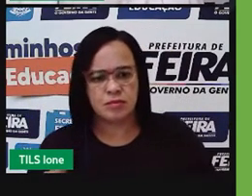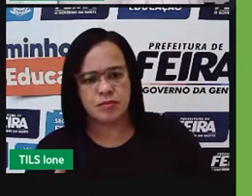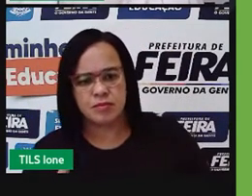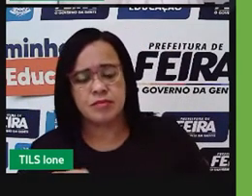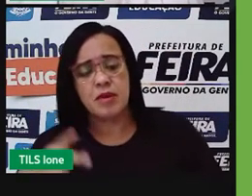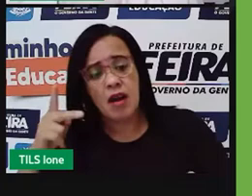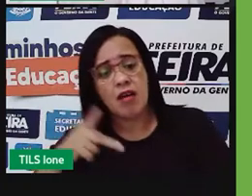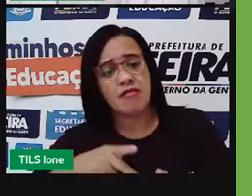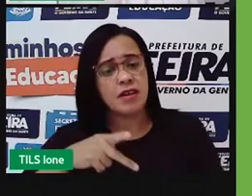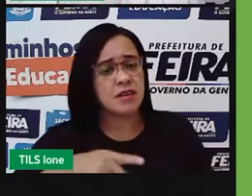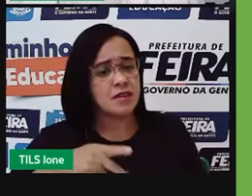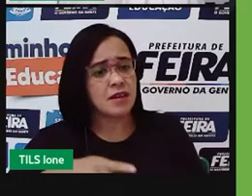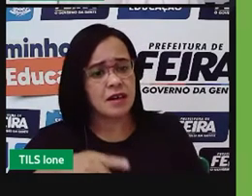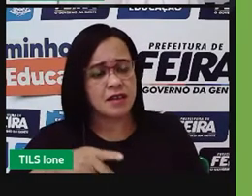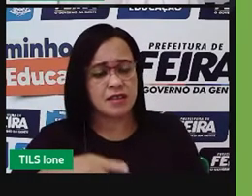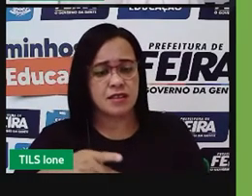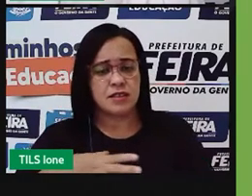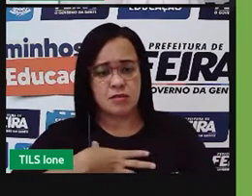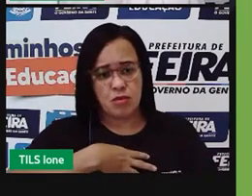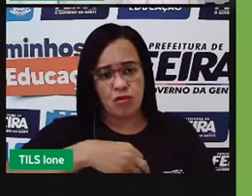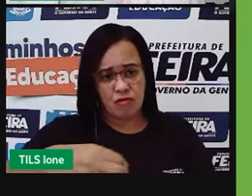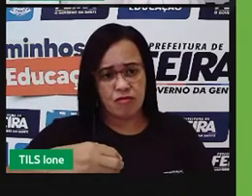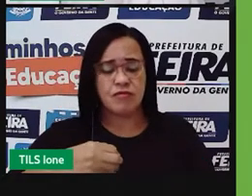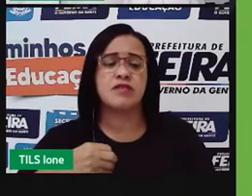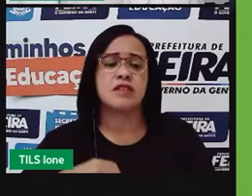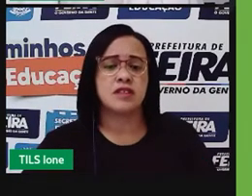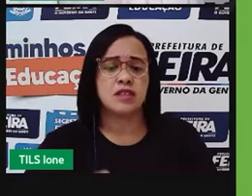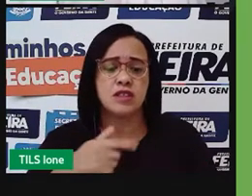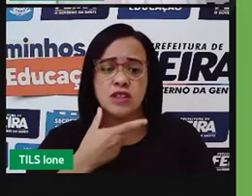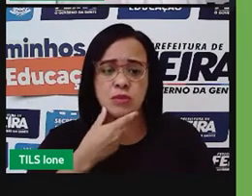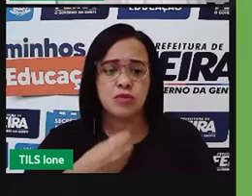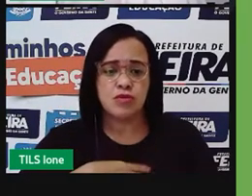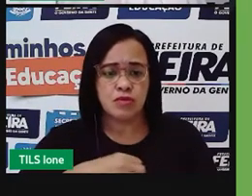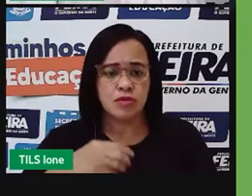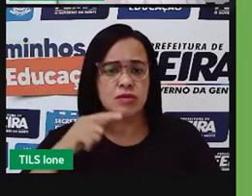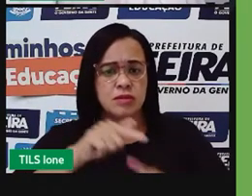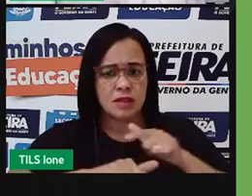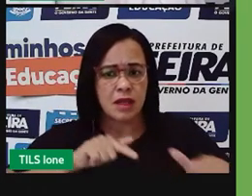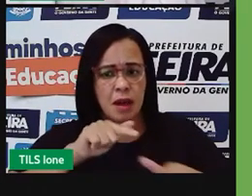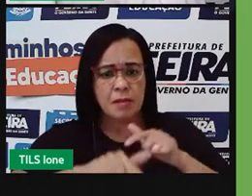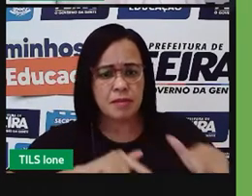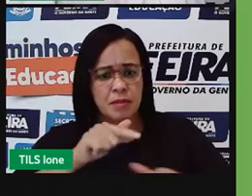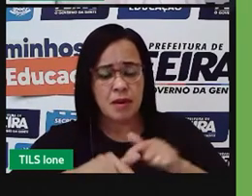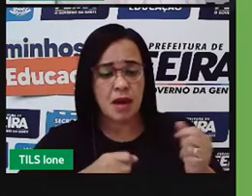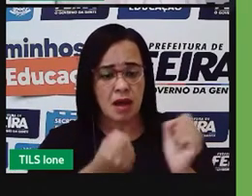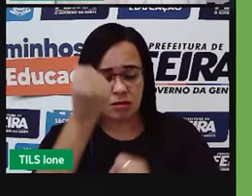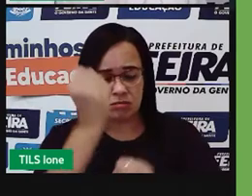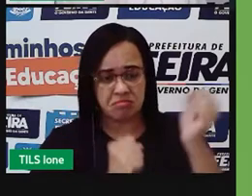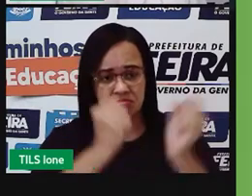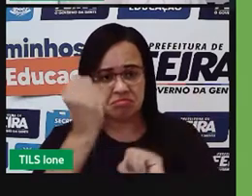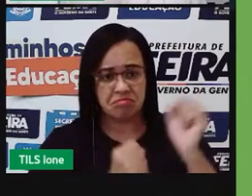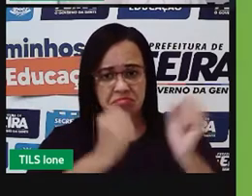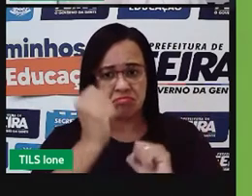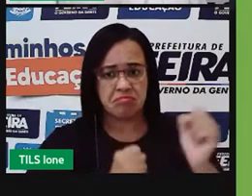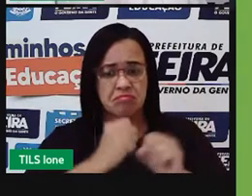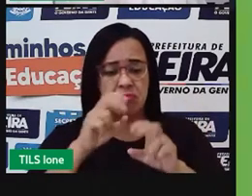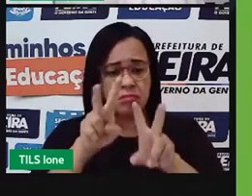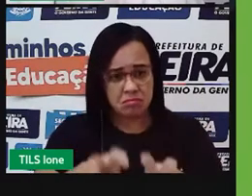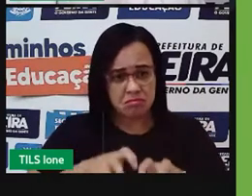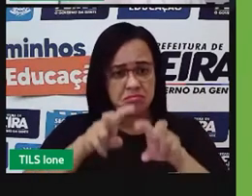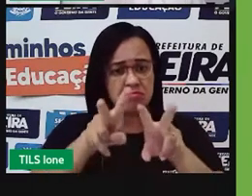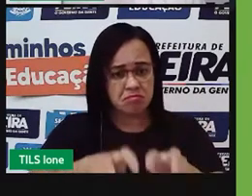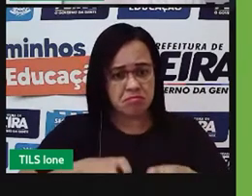verdade. Meu filho, eu trabalho com a fabricação de máquinas agrícolas, que serão